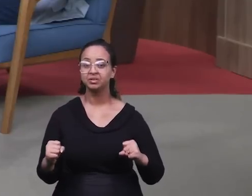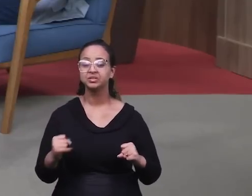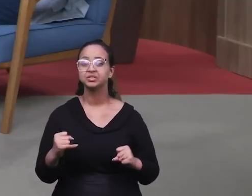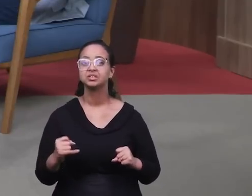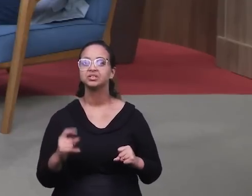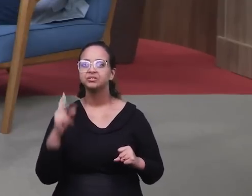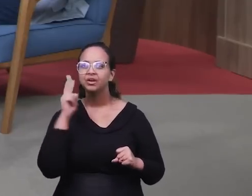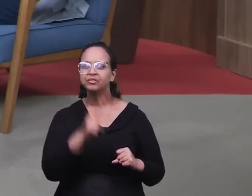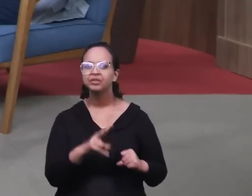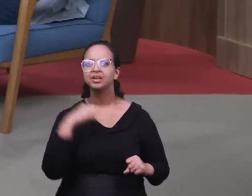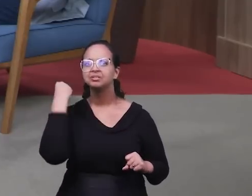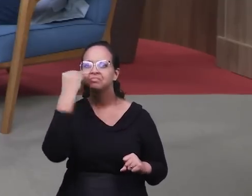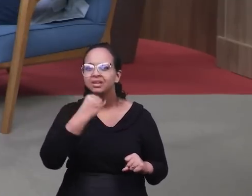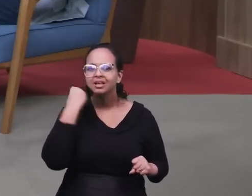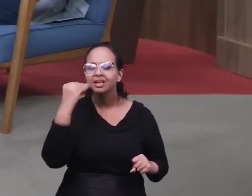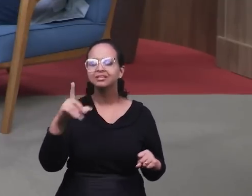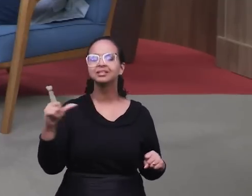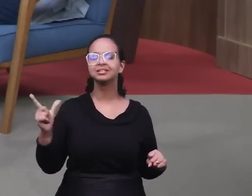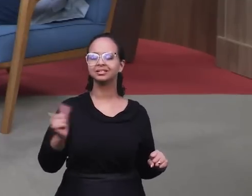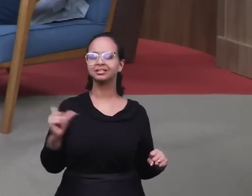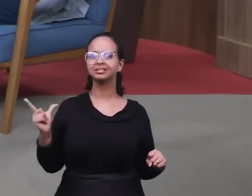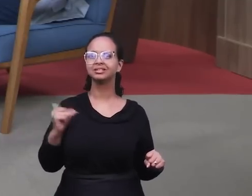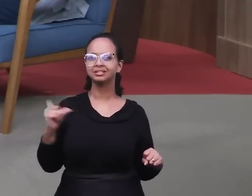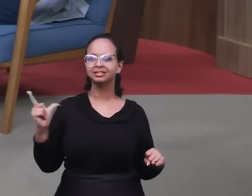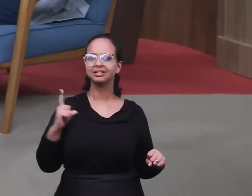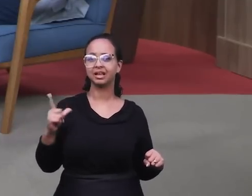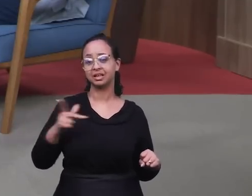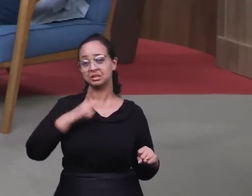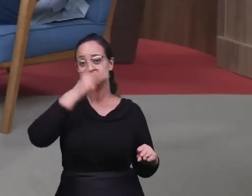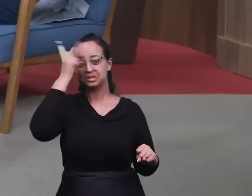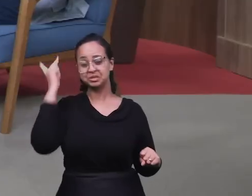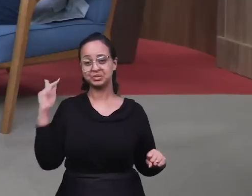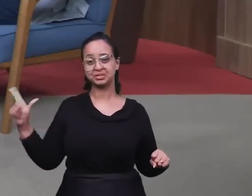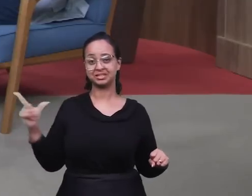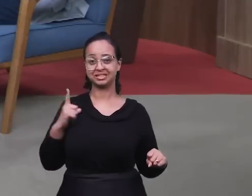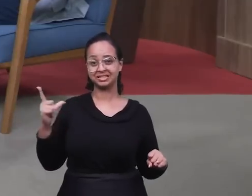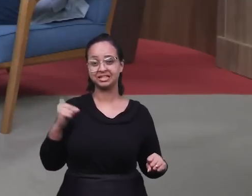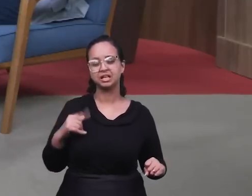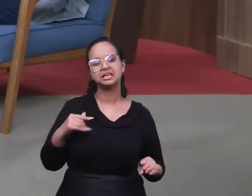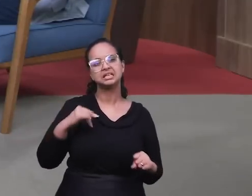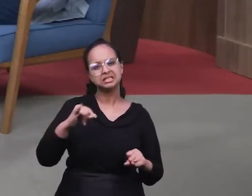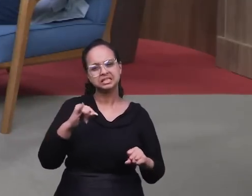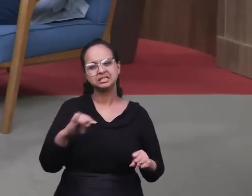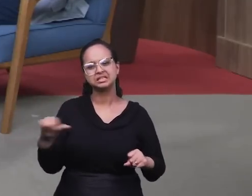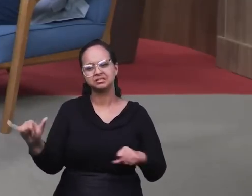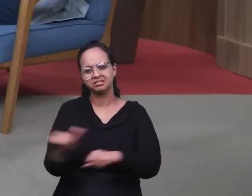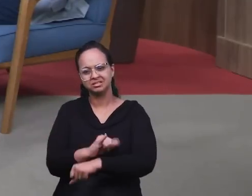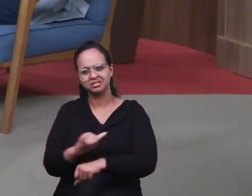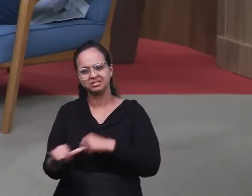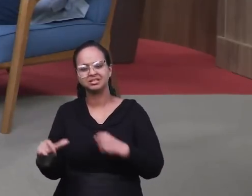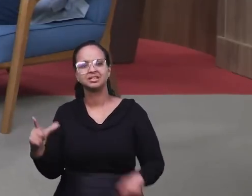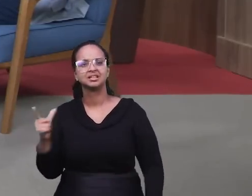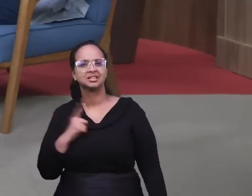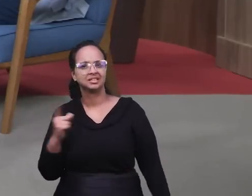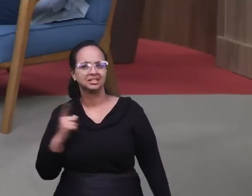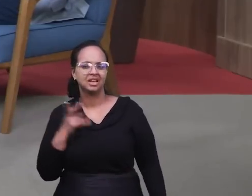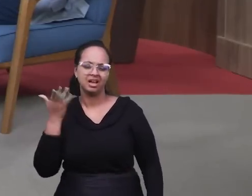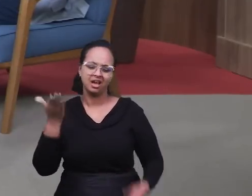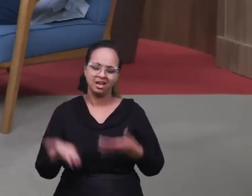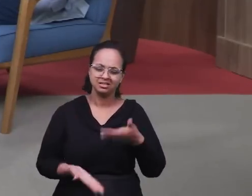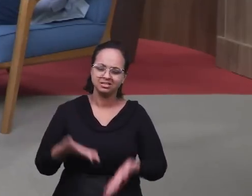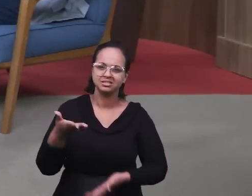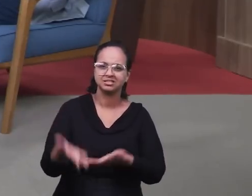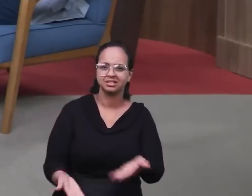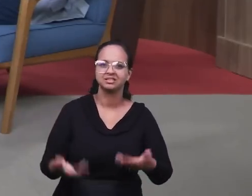esse programa e você vai ver as experiências que as pessoas têm ao utilizar esse recurso que é o projeto de